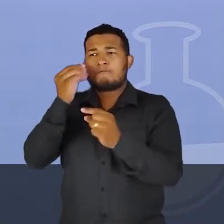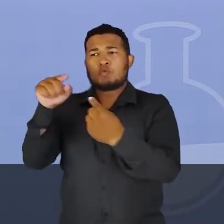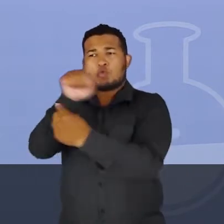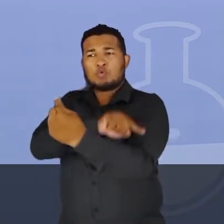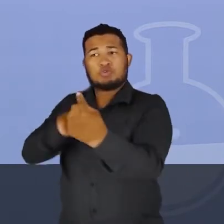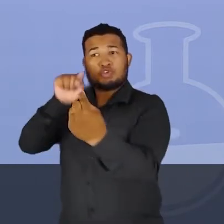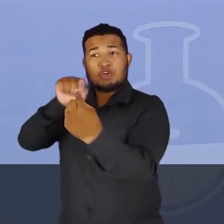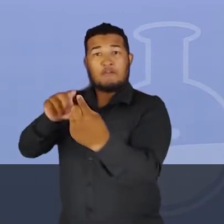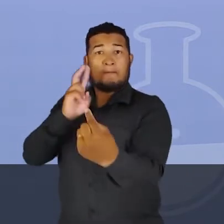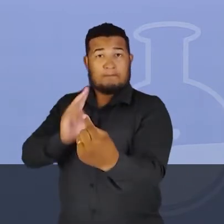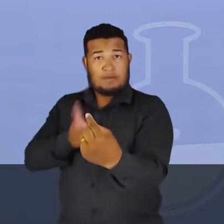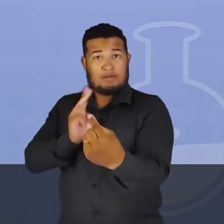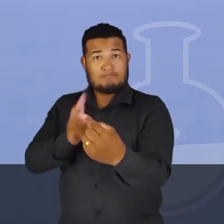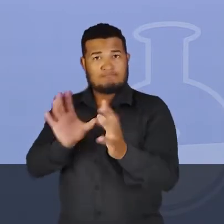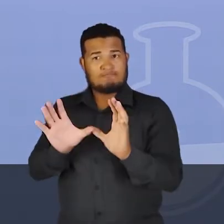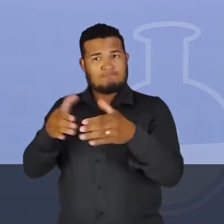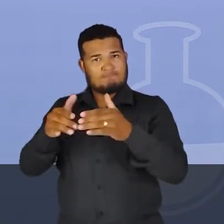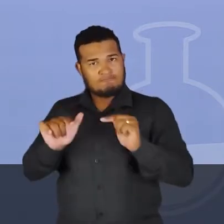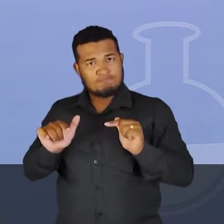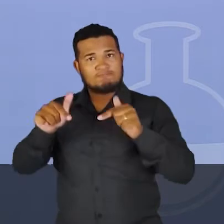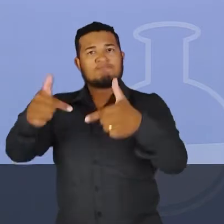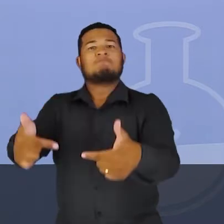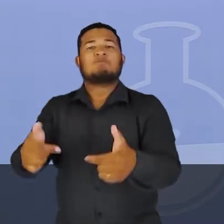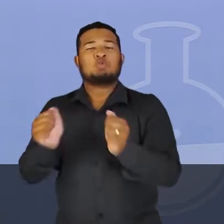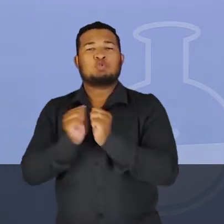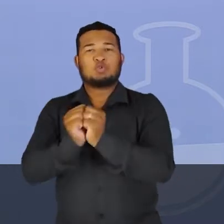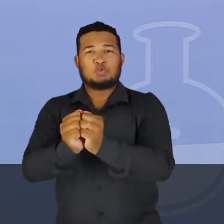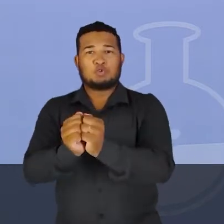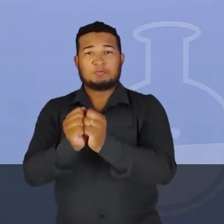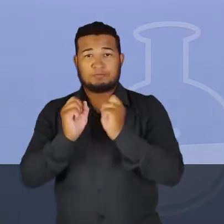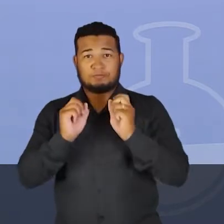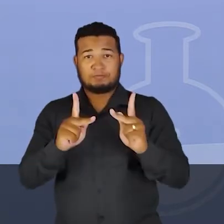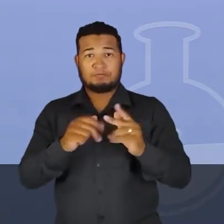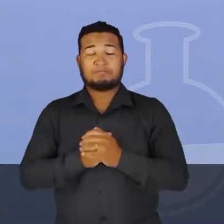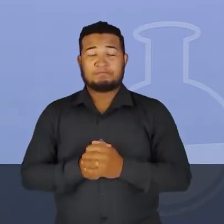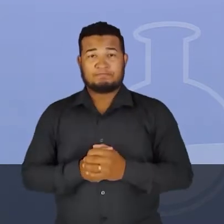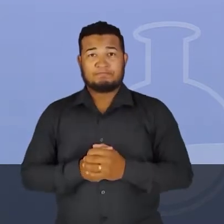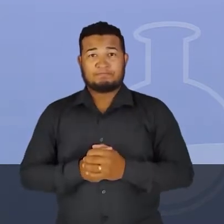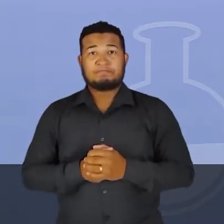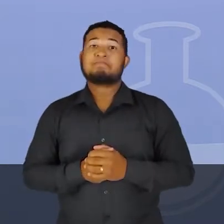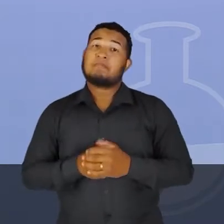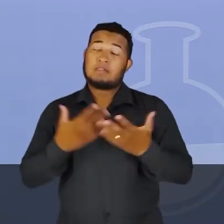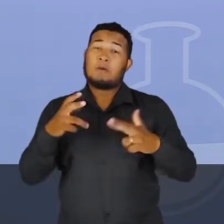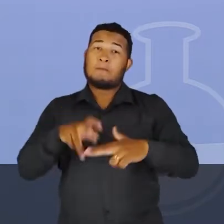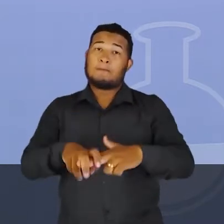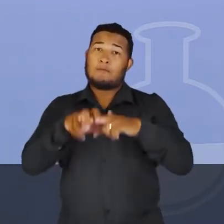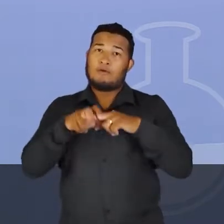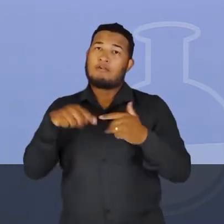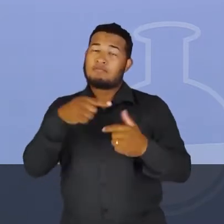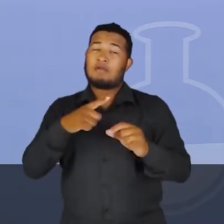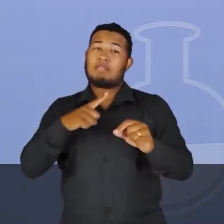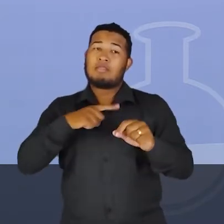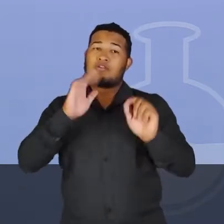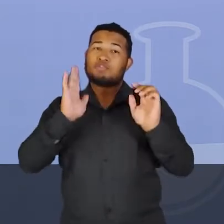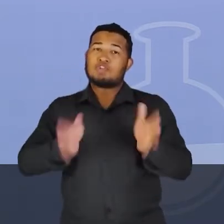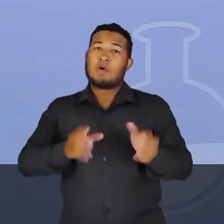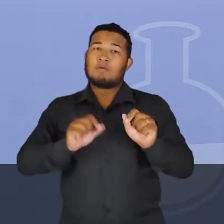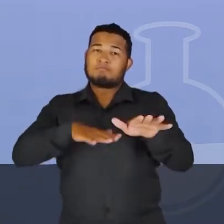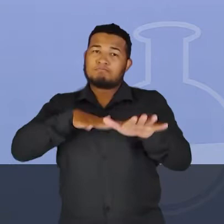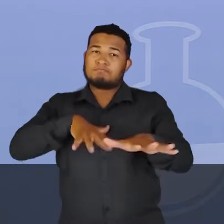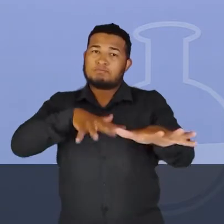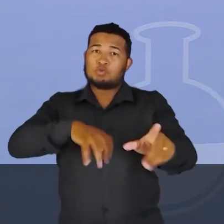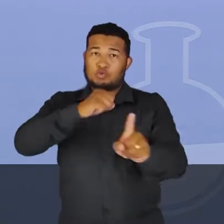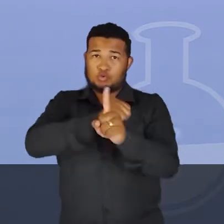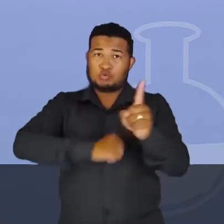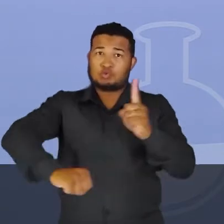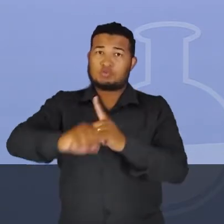do mesmo objetivo e age juntos, ok? Então, nesse sentido, os movimentos sociais são